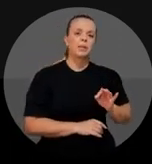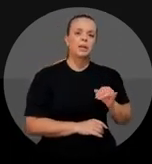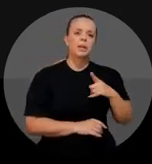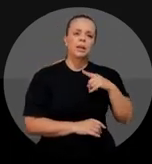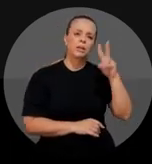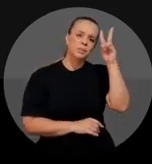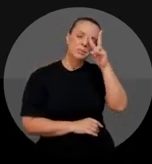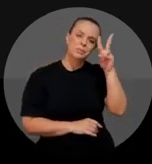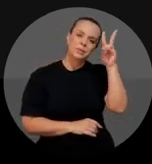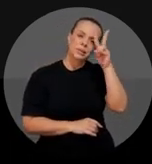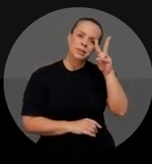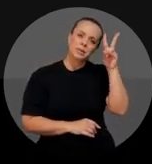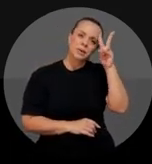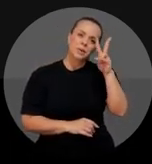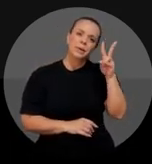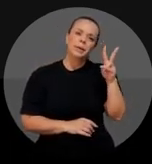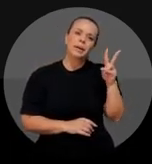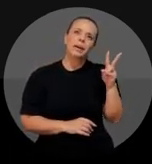Uma história bem...